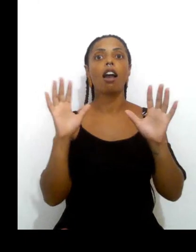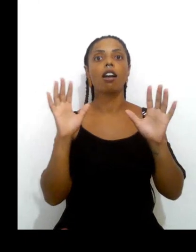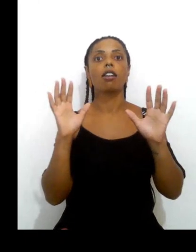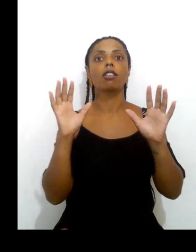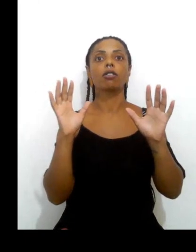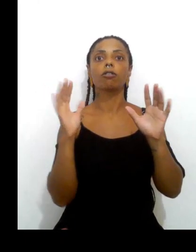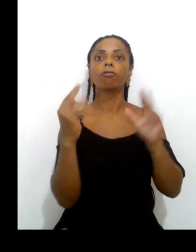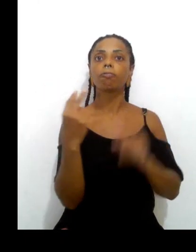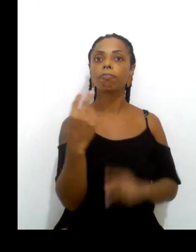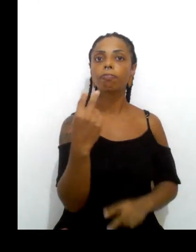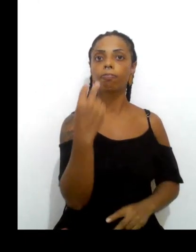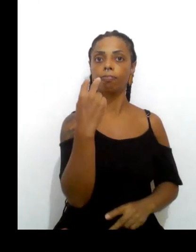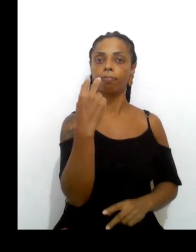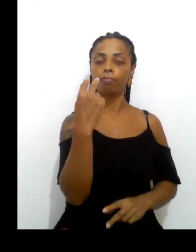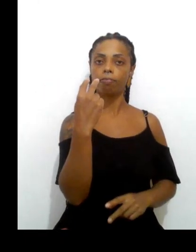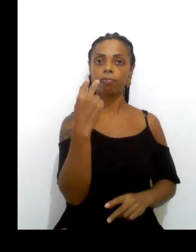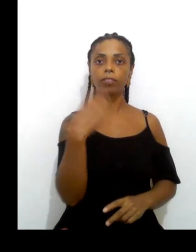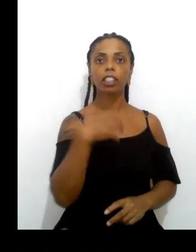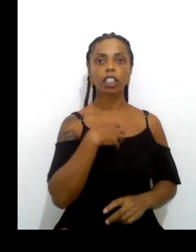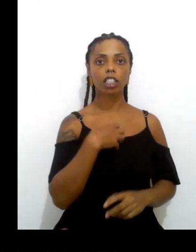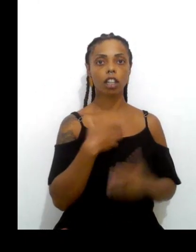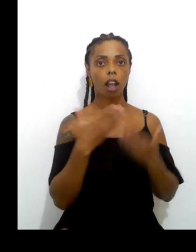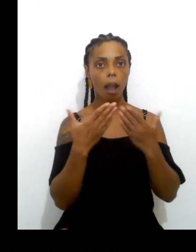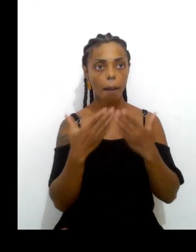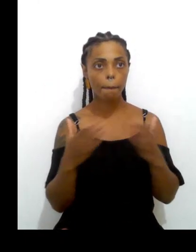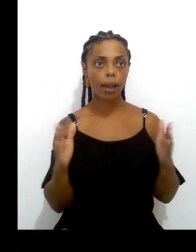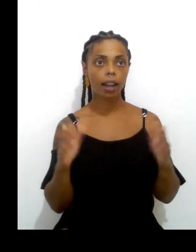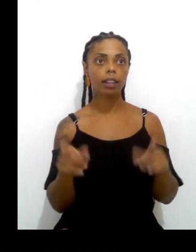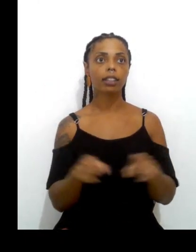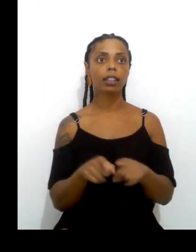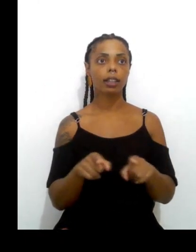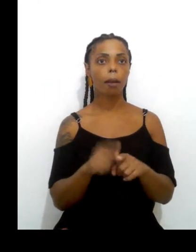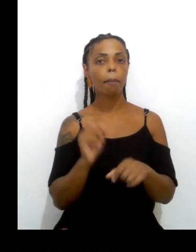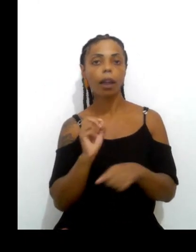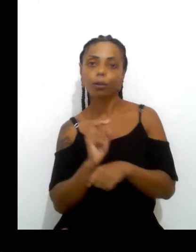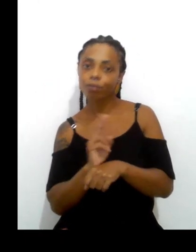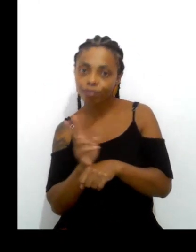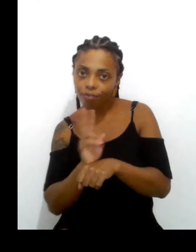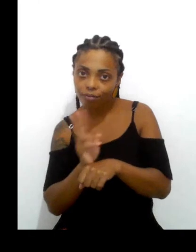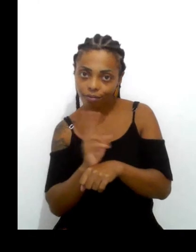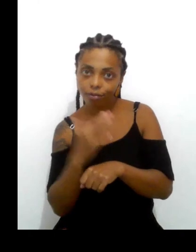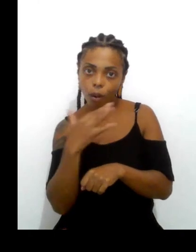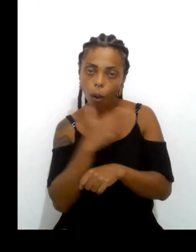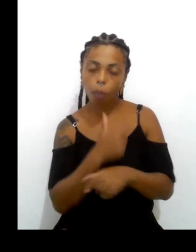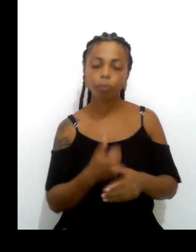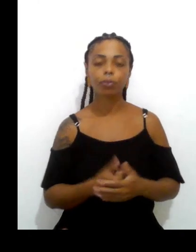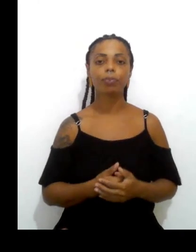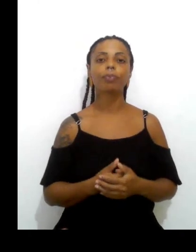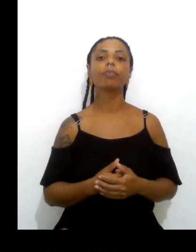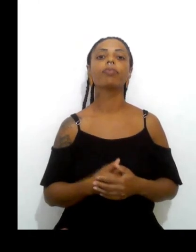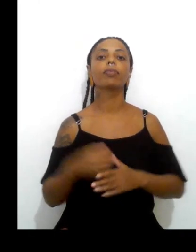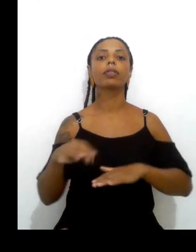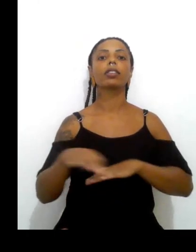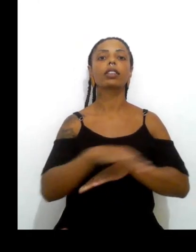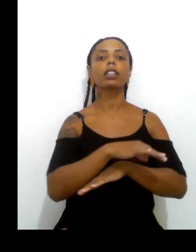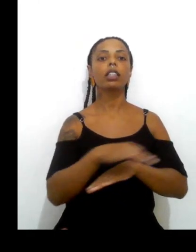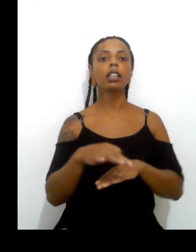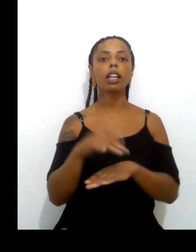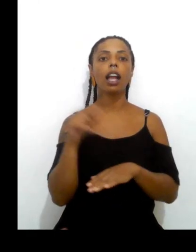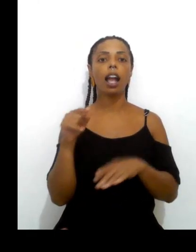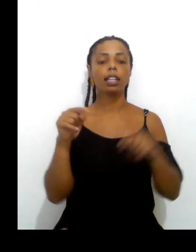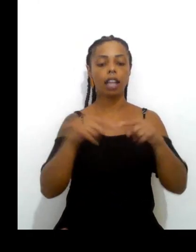de visão abertas à visão e claro a fiscalização a sua arquitetura a cabine